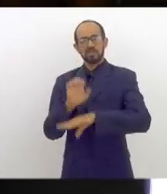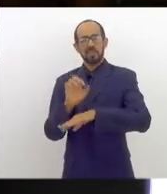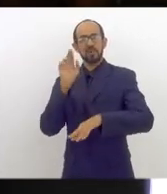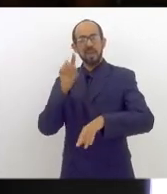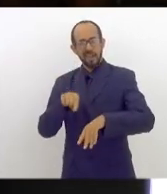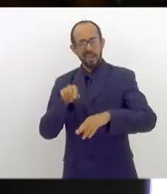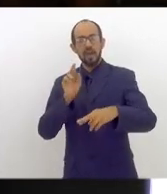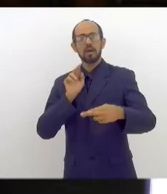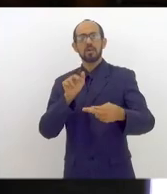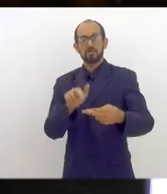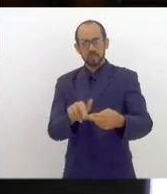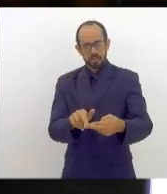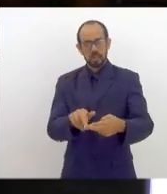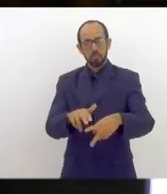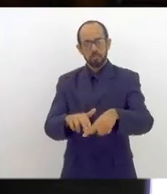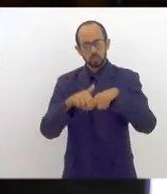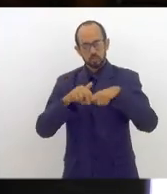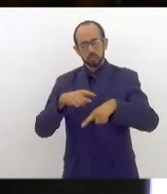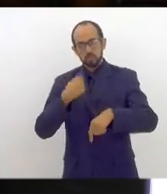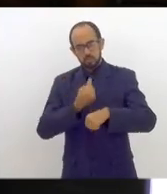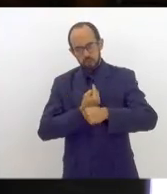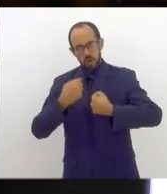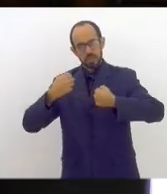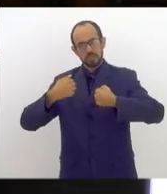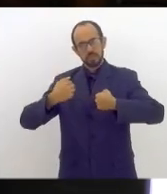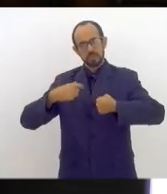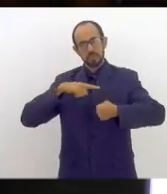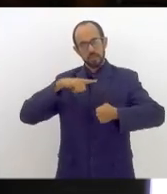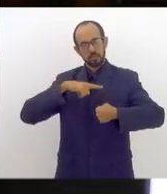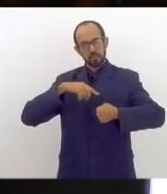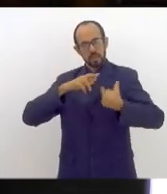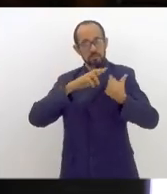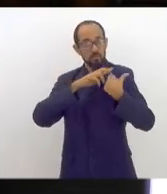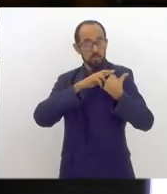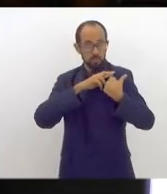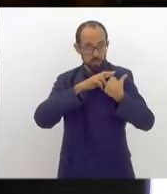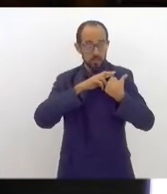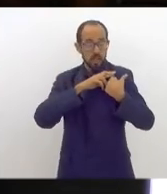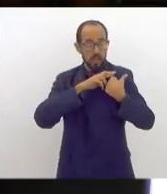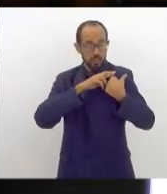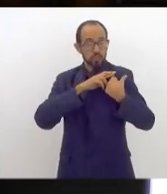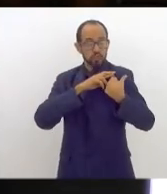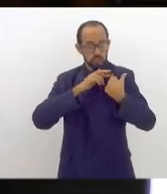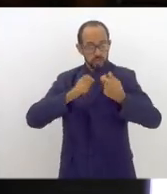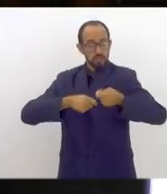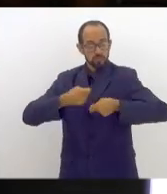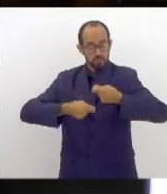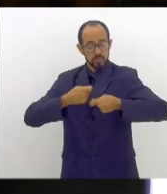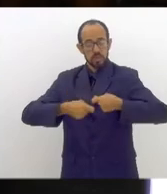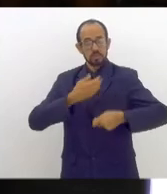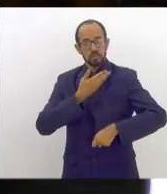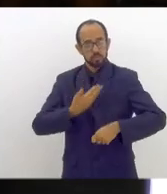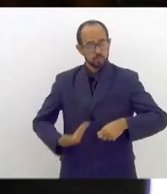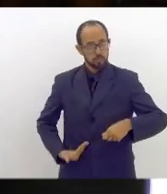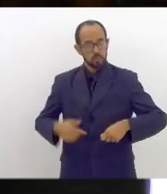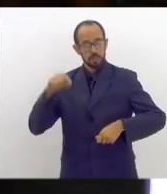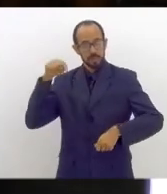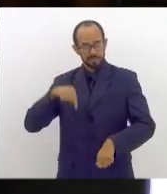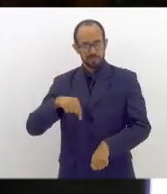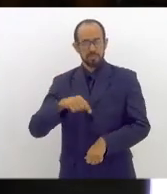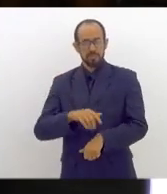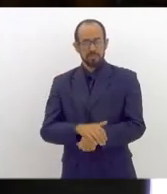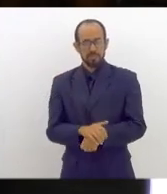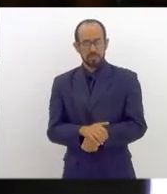nós temos muito maior responsabilidade no trato da coisa pública com relação ao estado do Rio de Janeiro